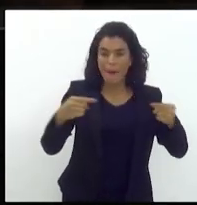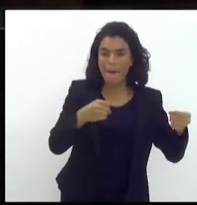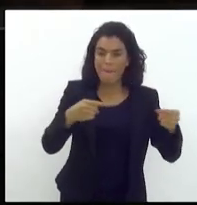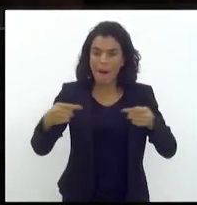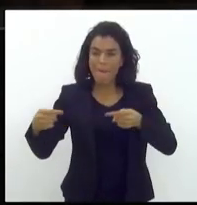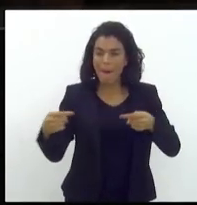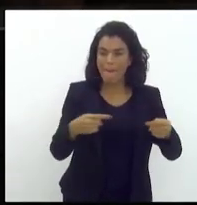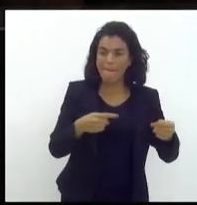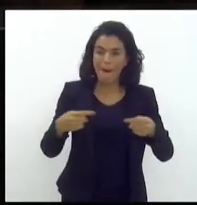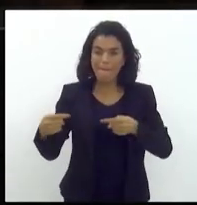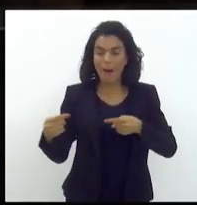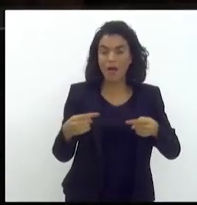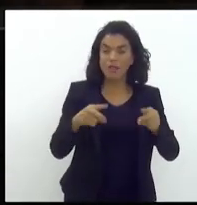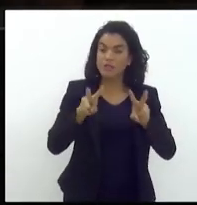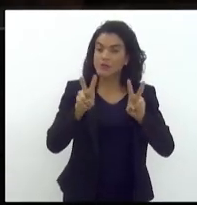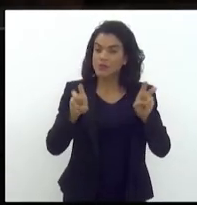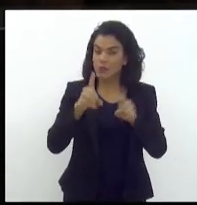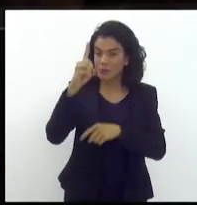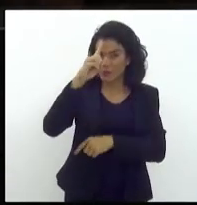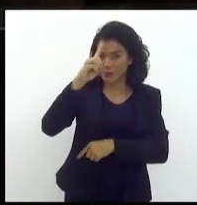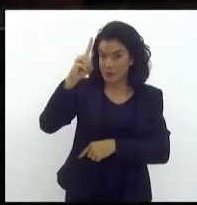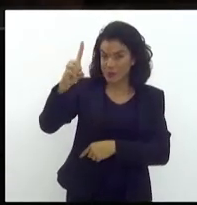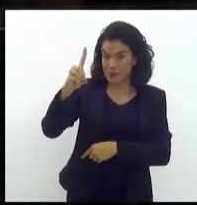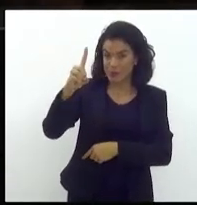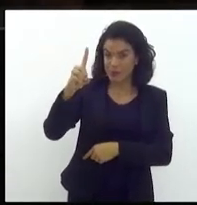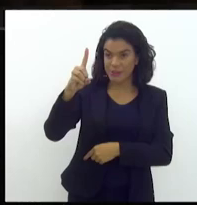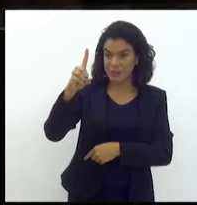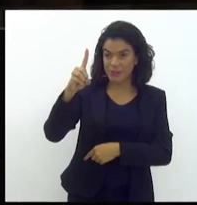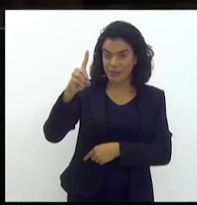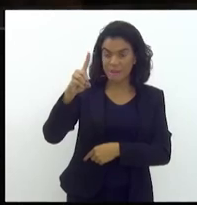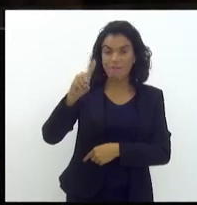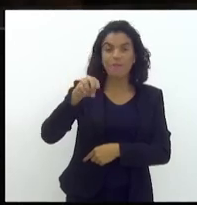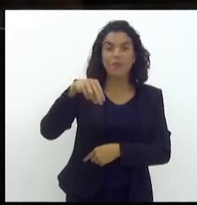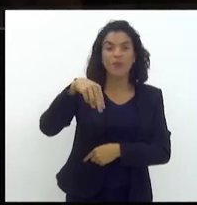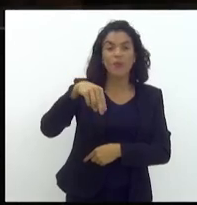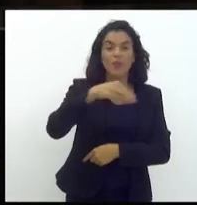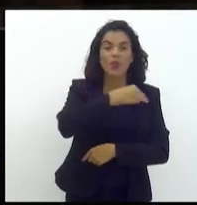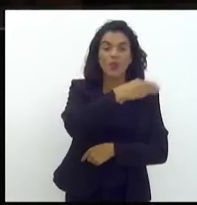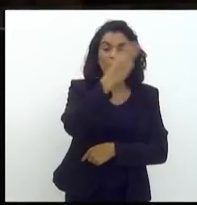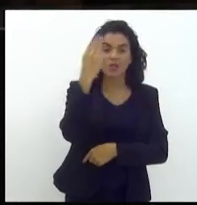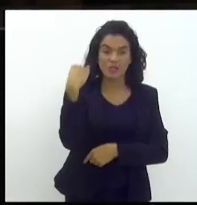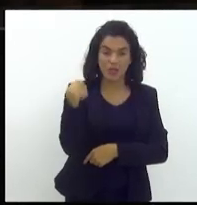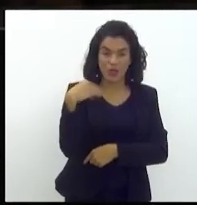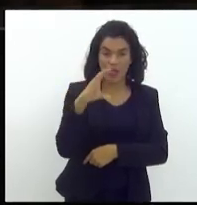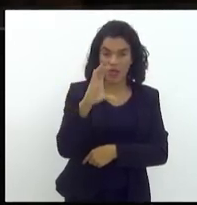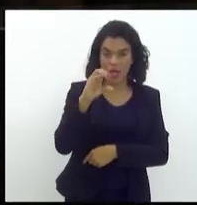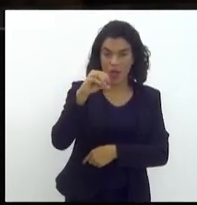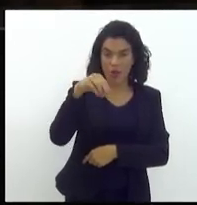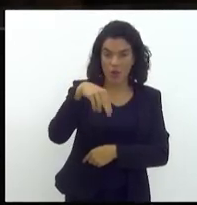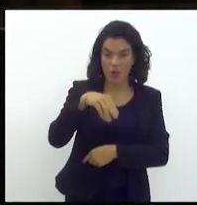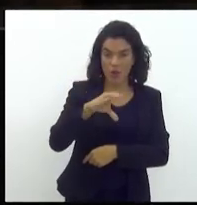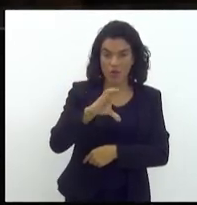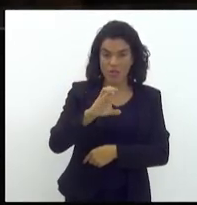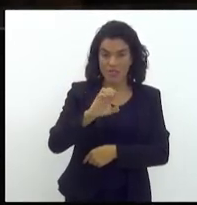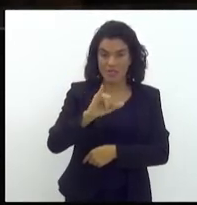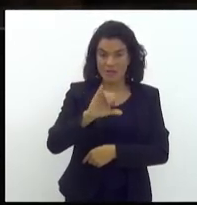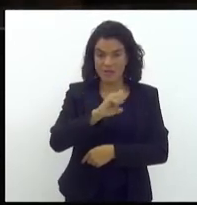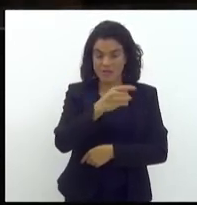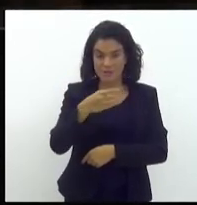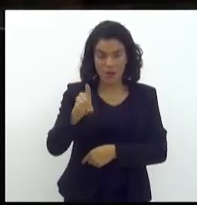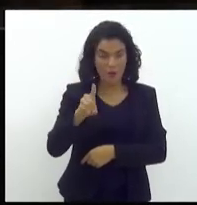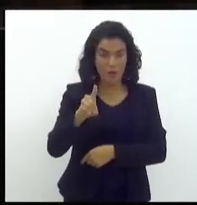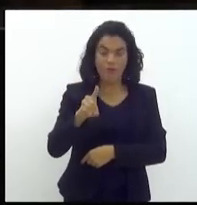sobre o dia de Nossa Senhora da Conceição praticamente